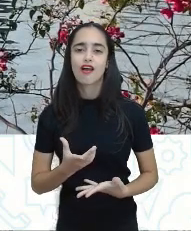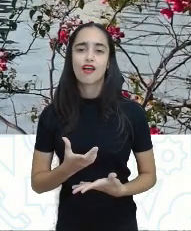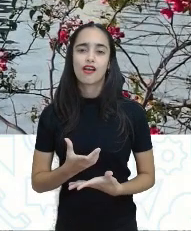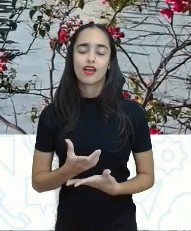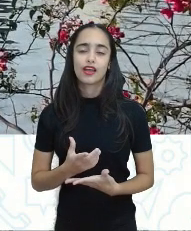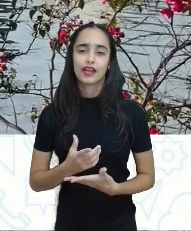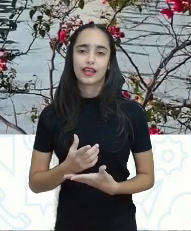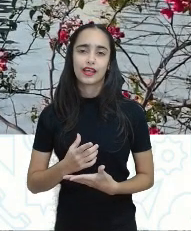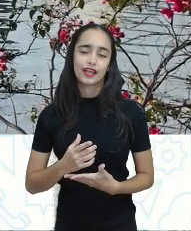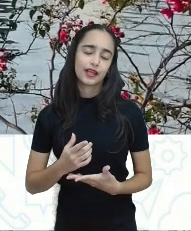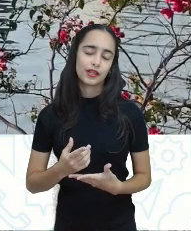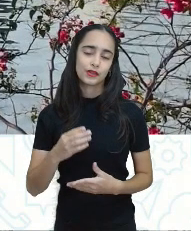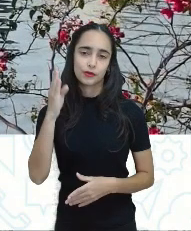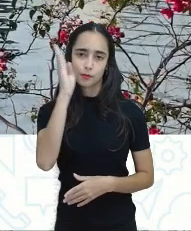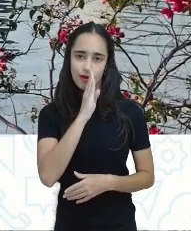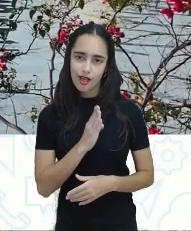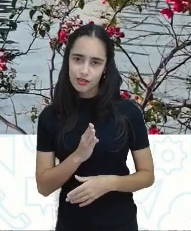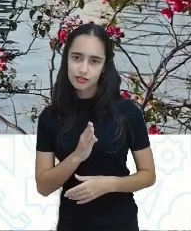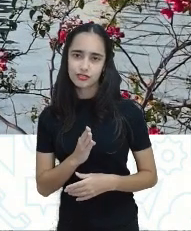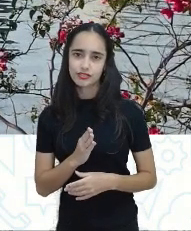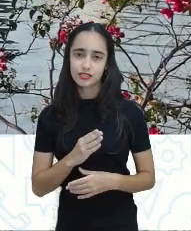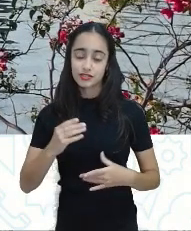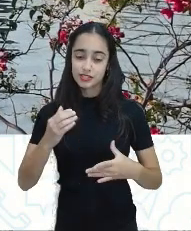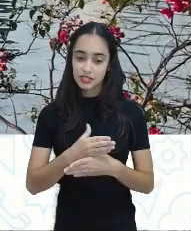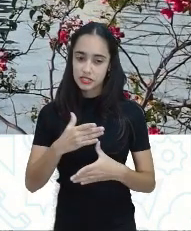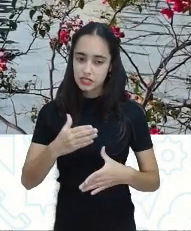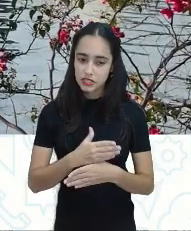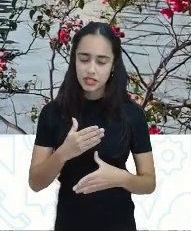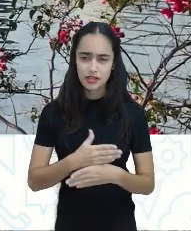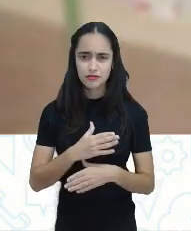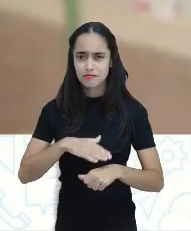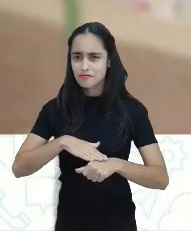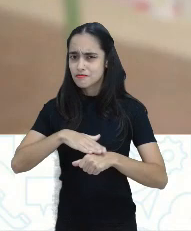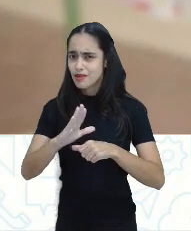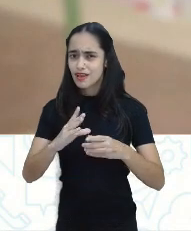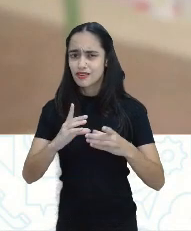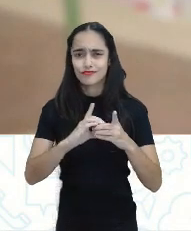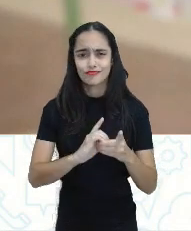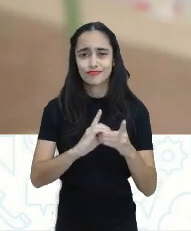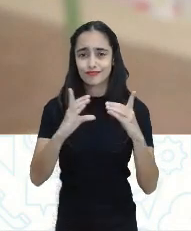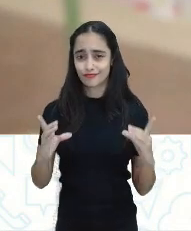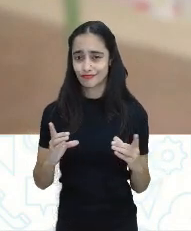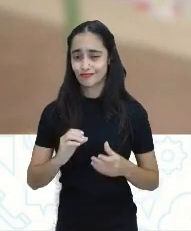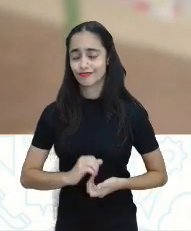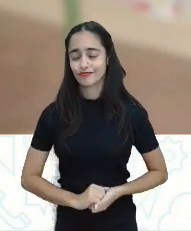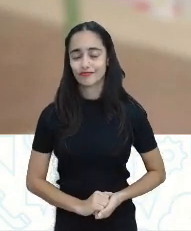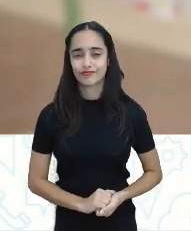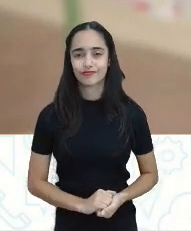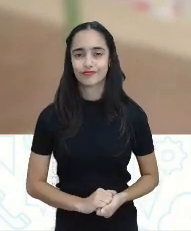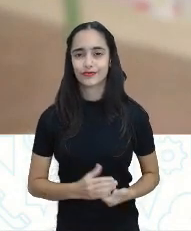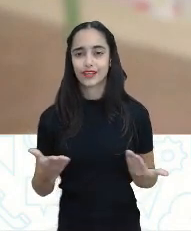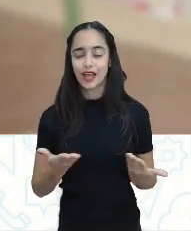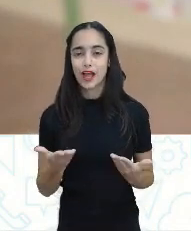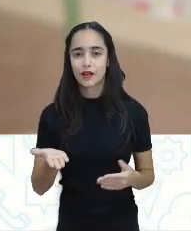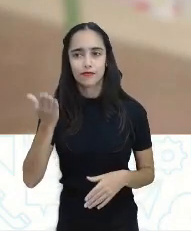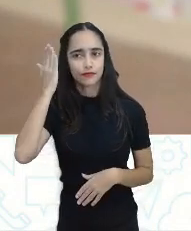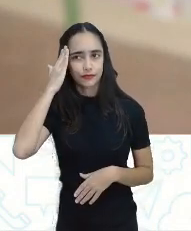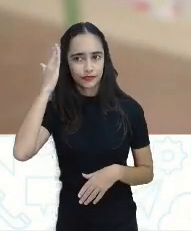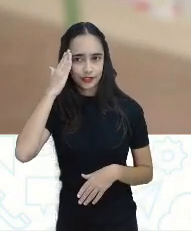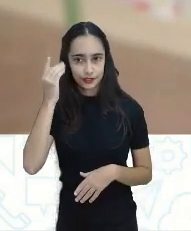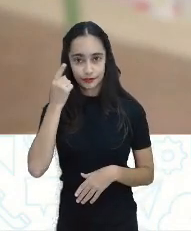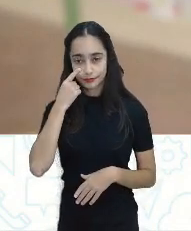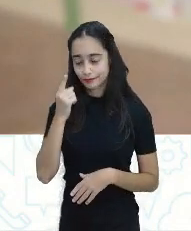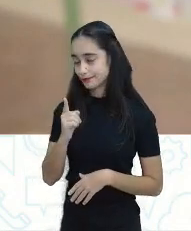tenha no nosso Brasil cidades mais democráticas, certo? E aí vamos entender, né? Veja aí o